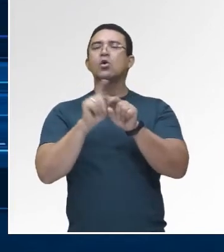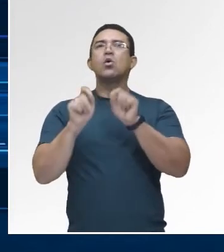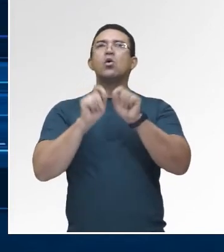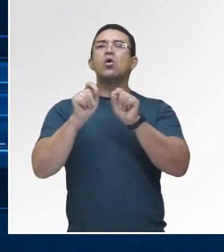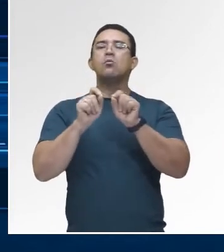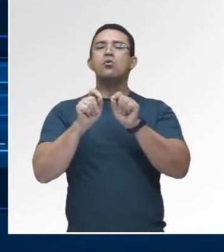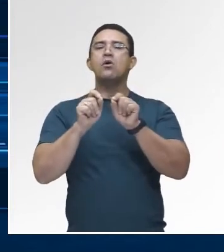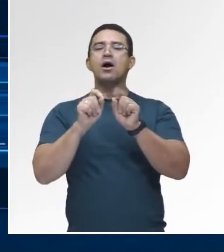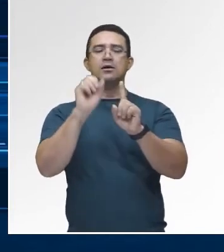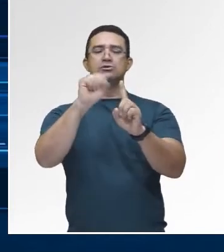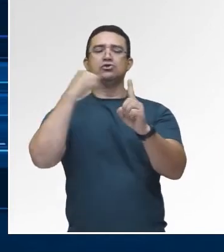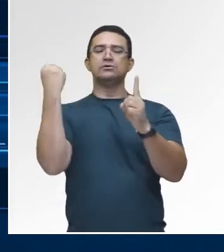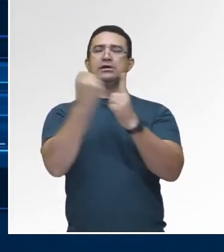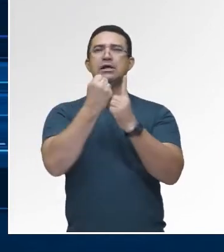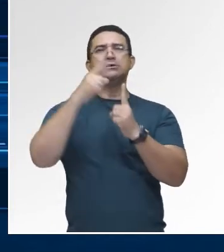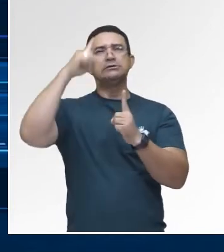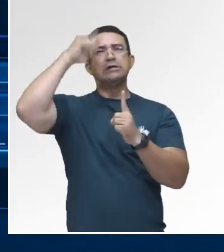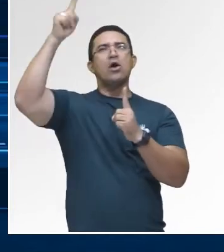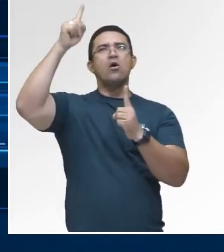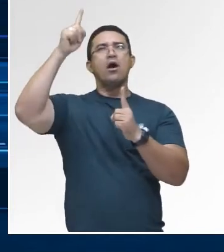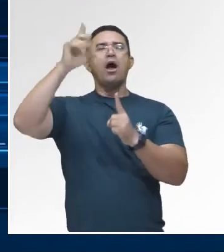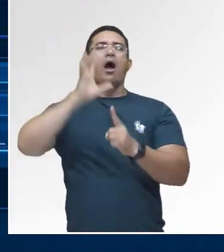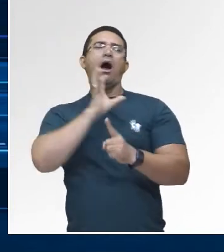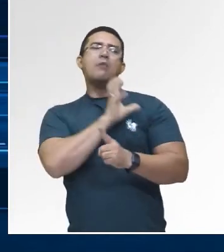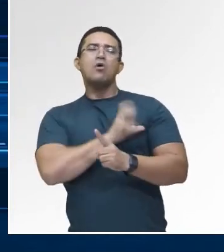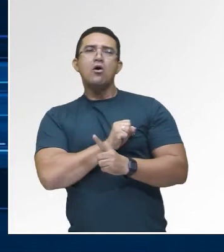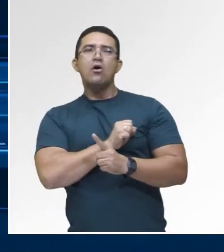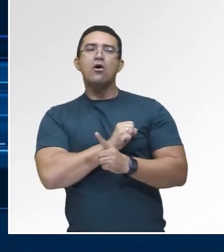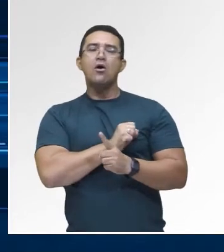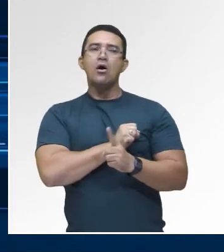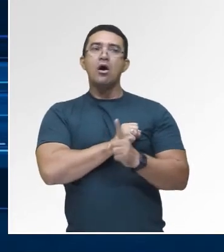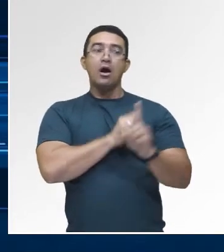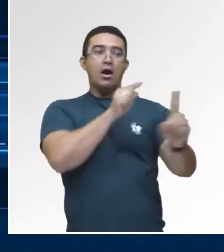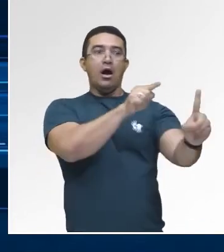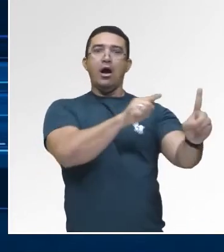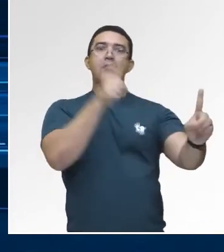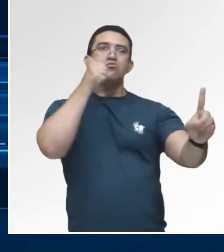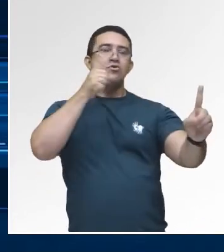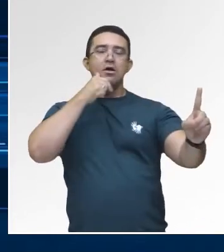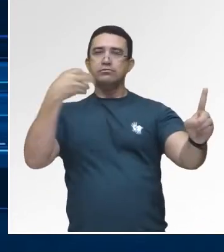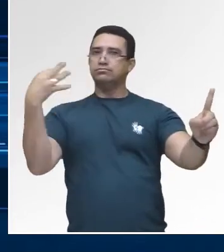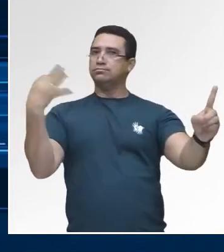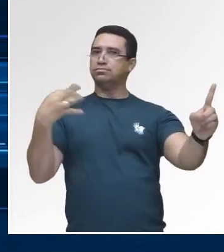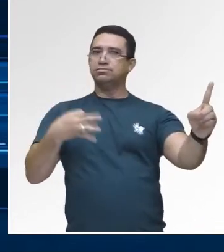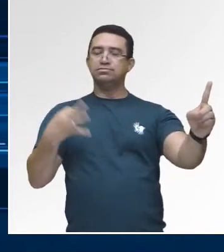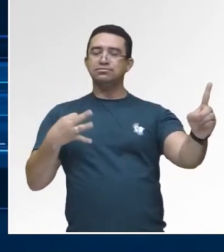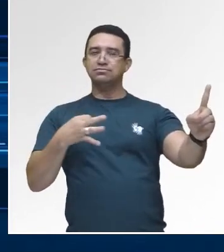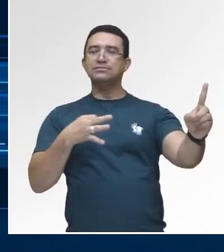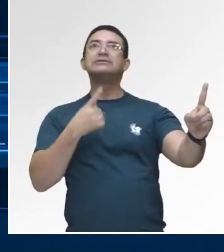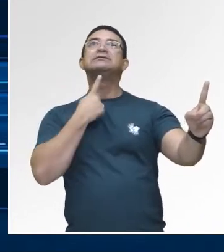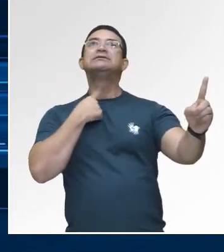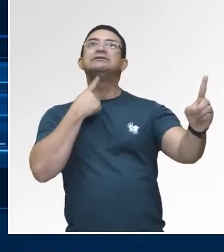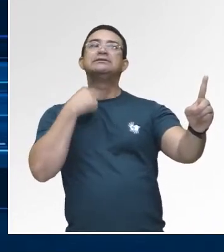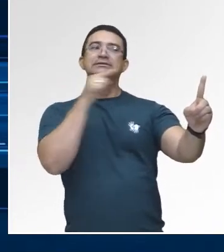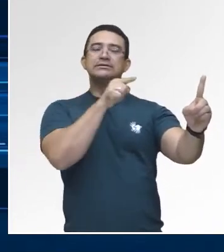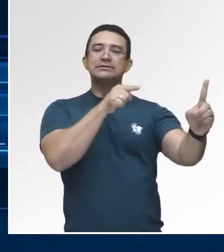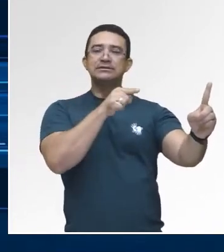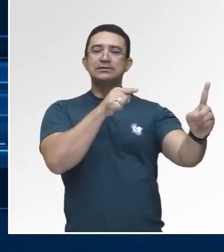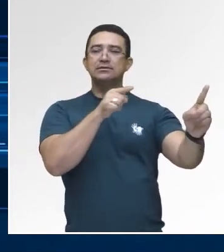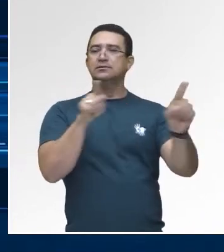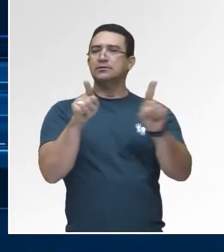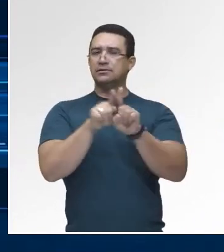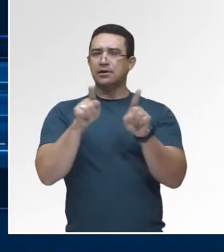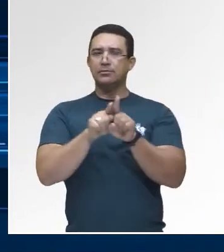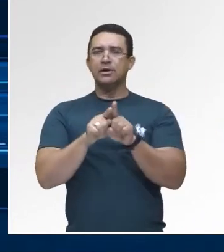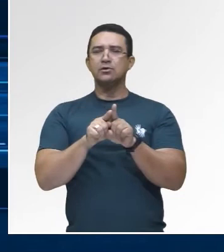da sociedade, do amor, a mulher idealizada. Acabei de falar sobre a mulher idealizada. Criação de um